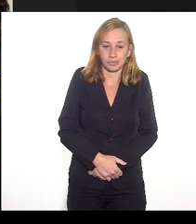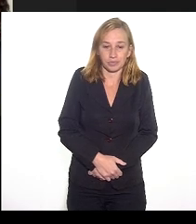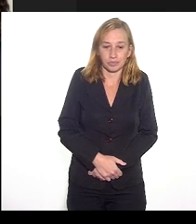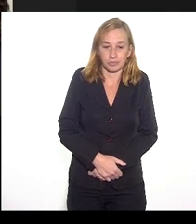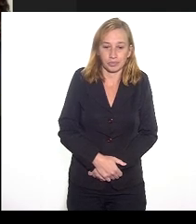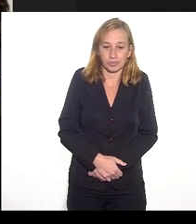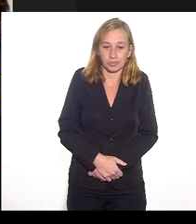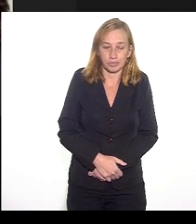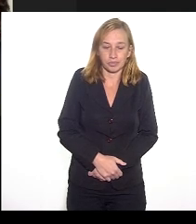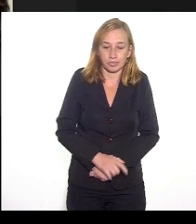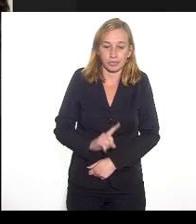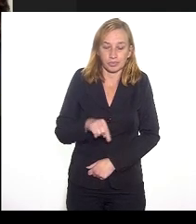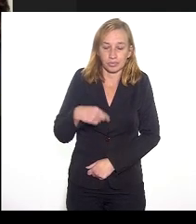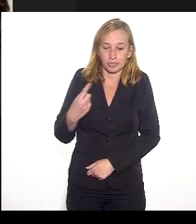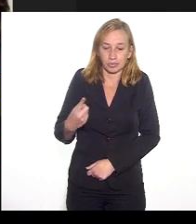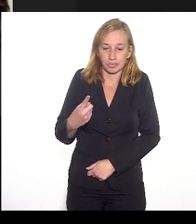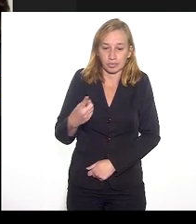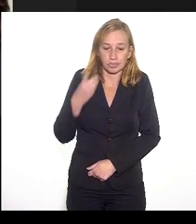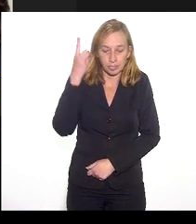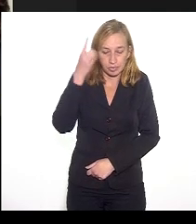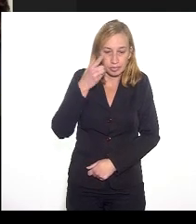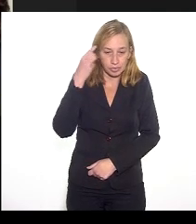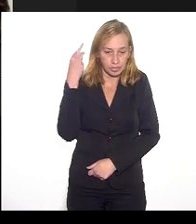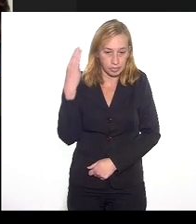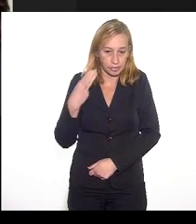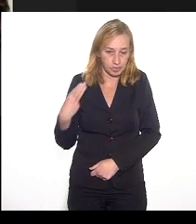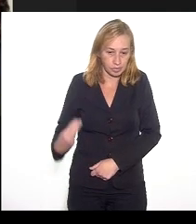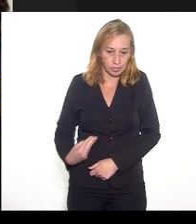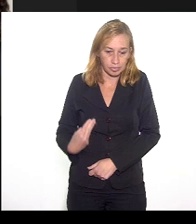Próxima oradora, deputada Mônica. Deputado Luiz.